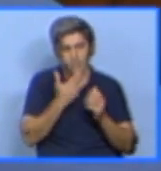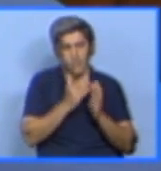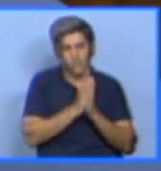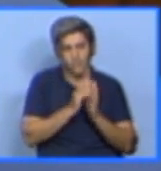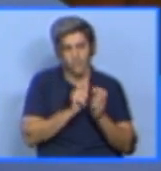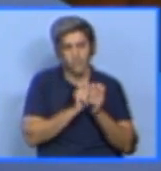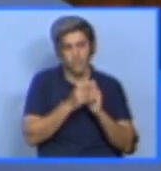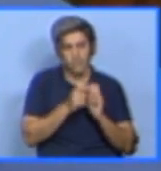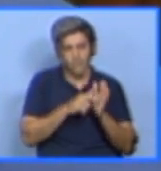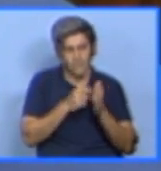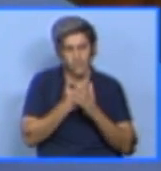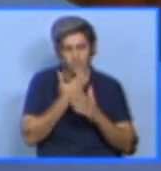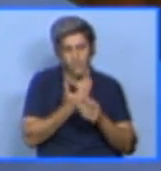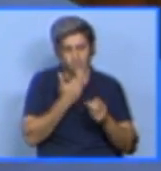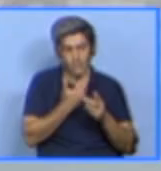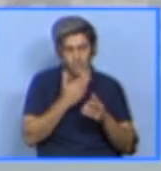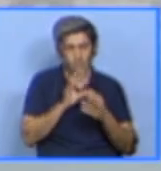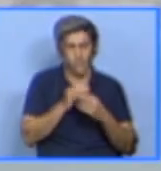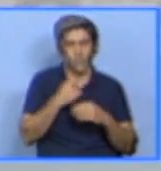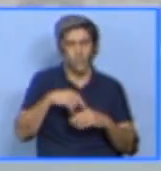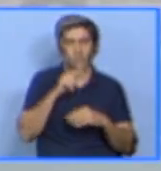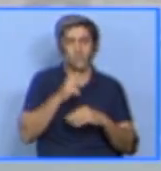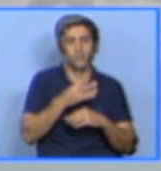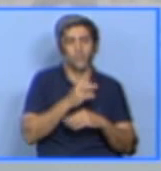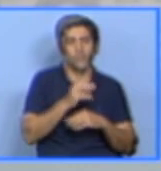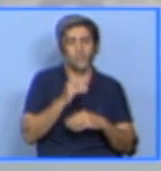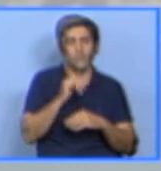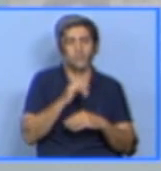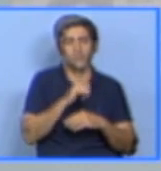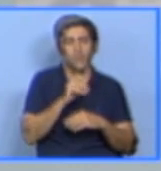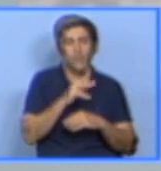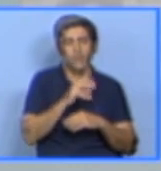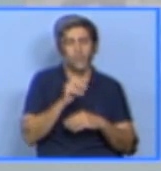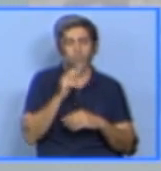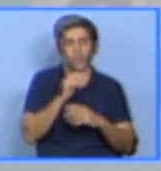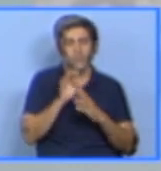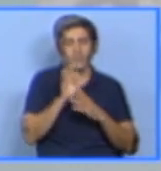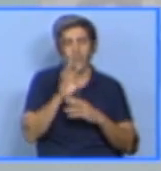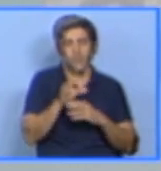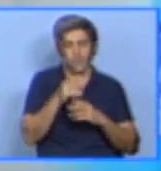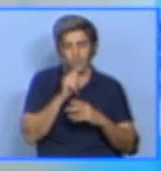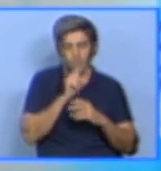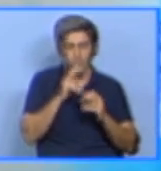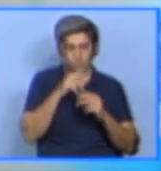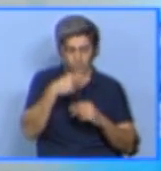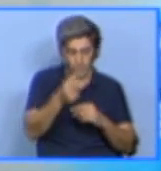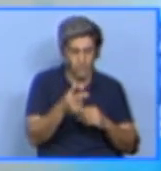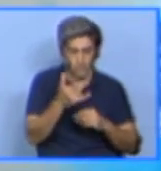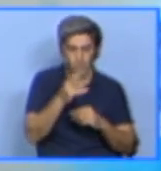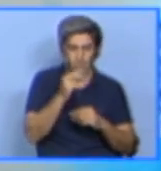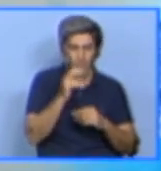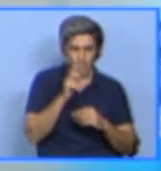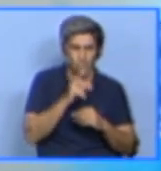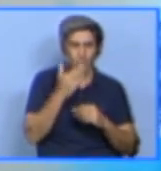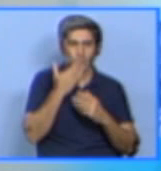conversão permanente que tem a ver connosco, mas também com aquele povo eslavo. E um novo sinal fica dado agora nesta peregrinação de 12 e 13 de julho. Ora, Miguel,